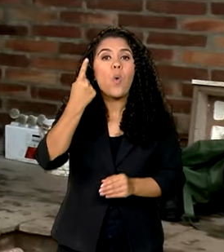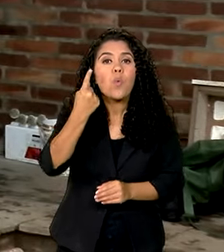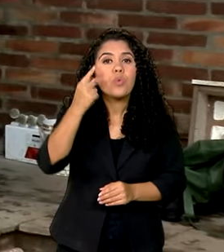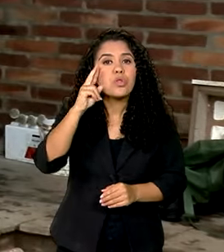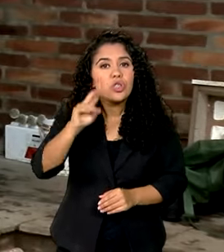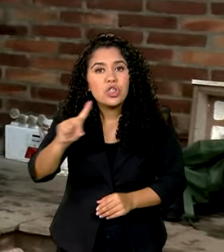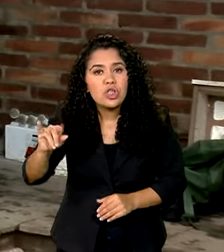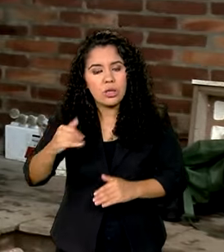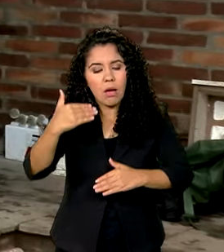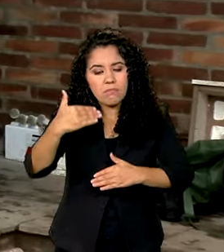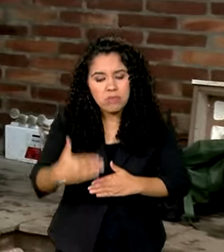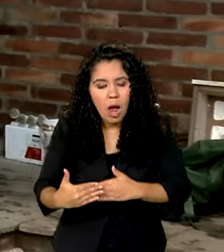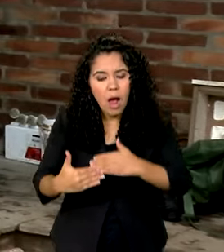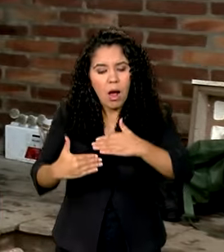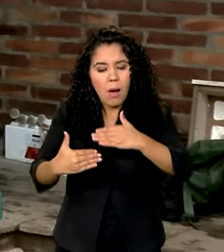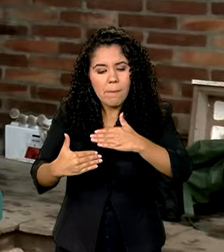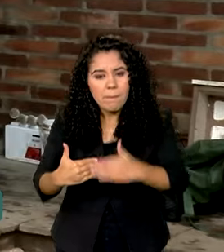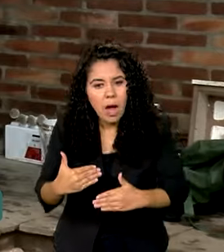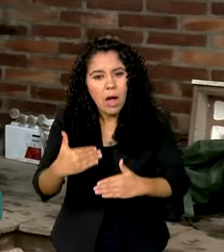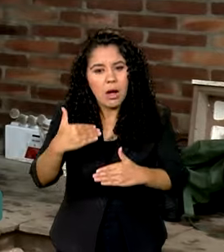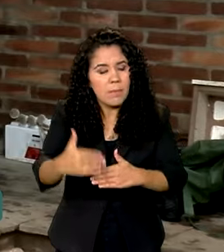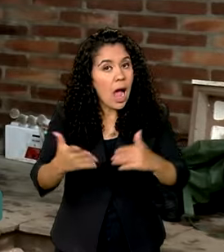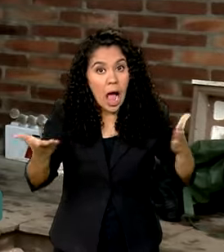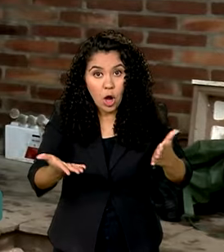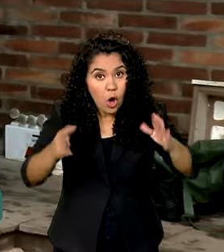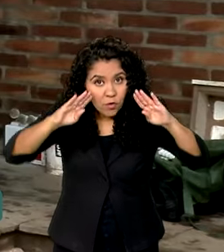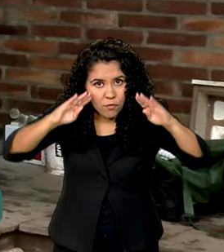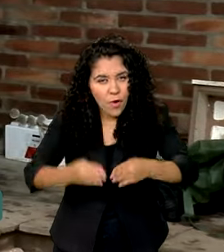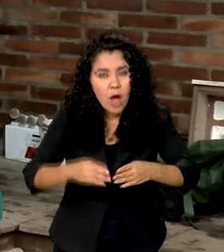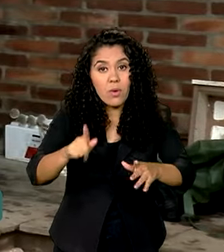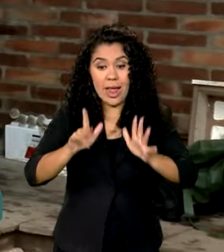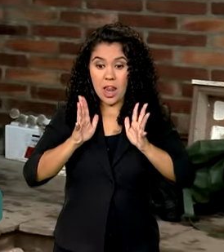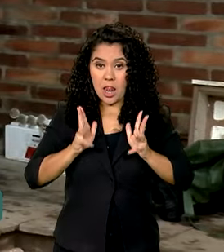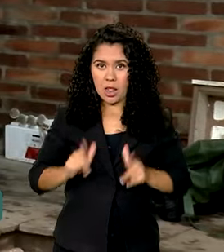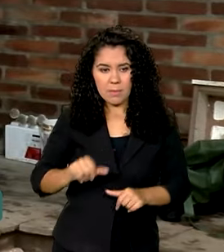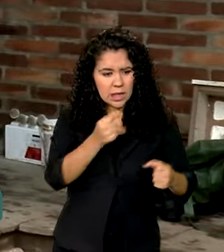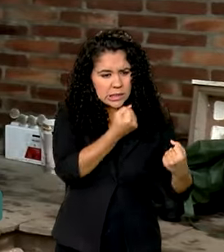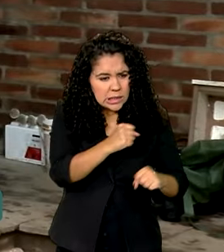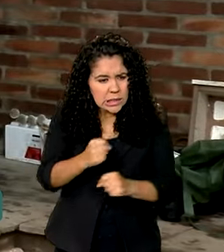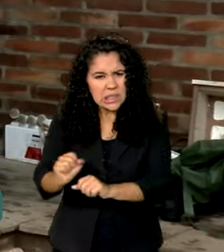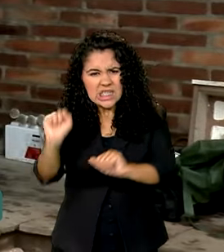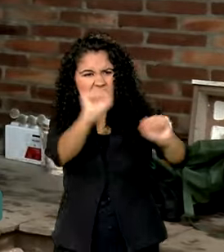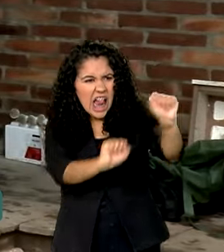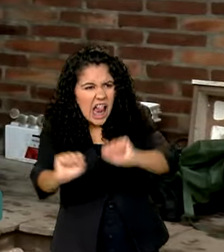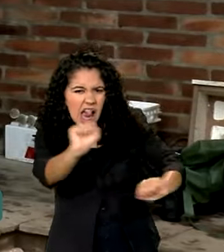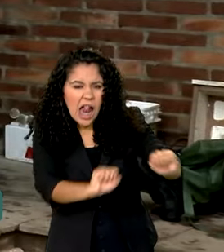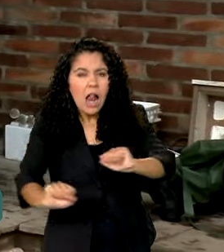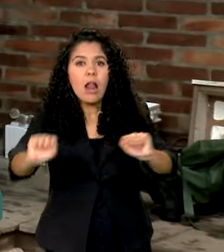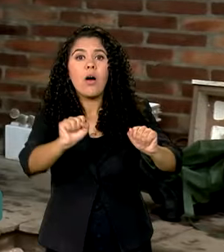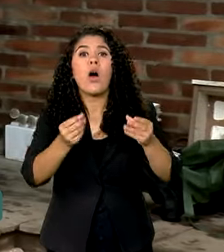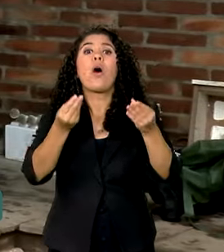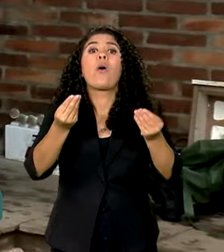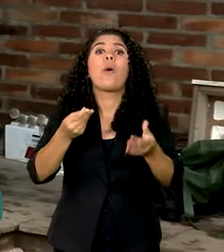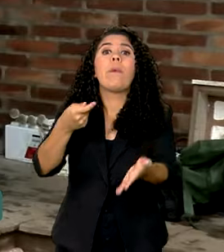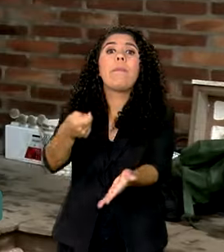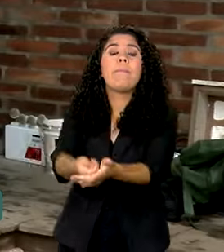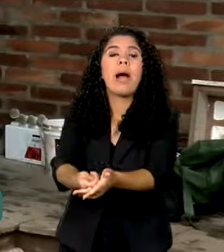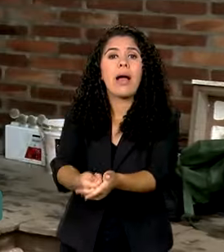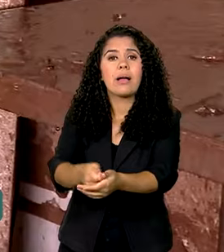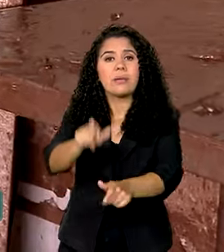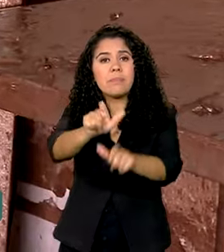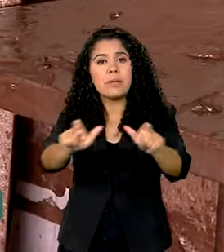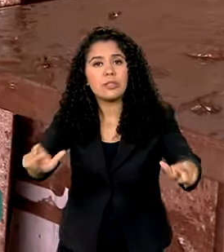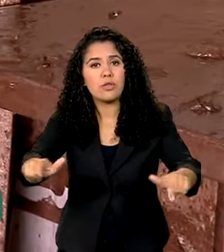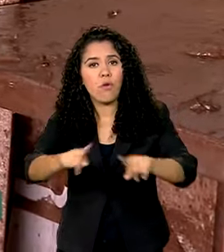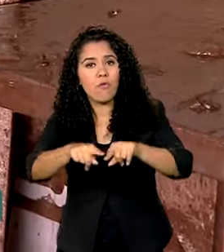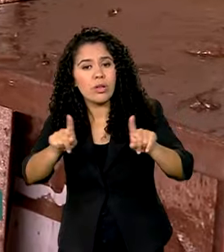vez. Agora a gente está focando na faxina. Né? Amanhã a gente vai... E como é que paga os funcionários? Os funcionários têm que receber.